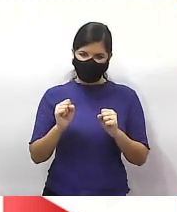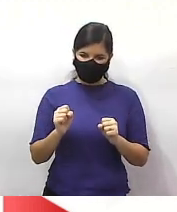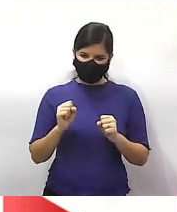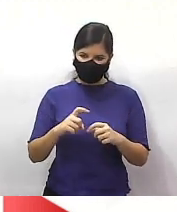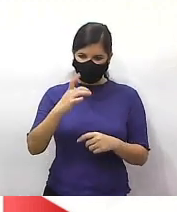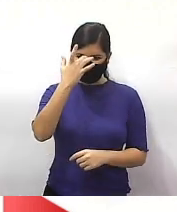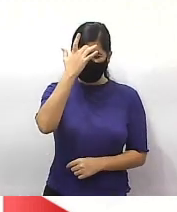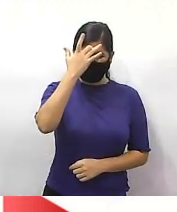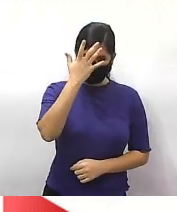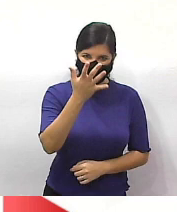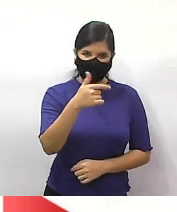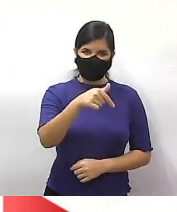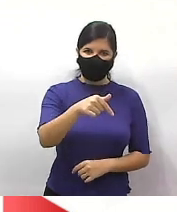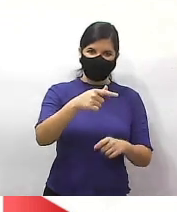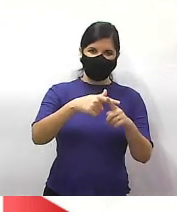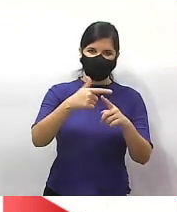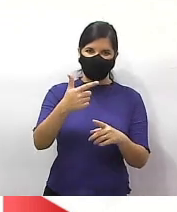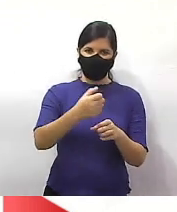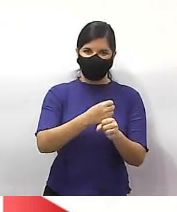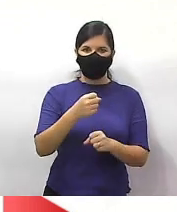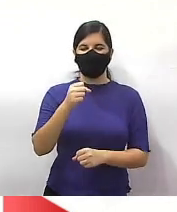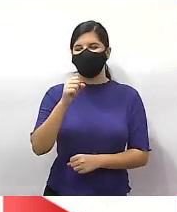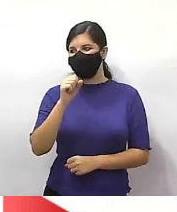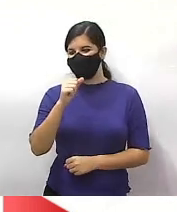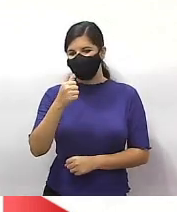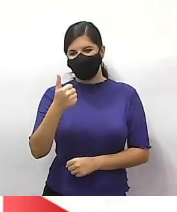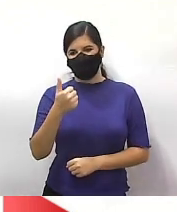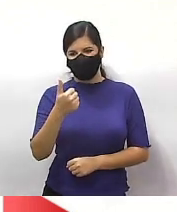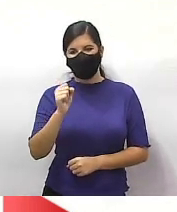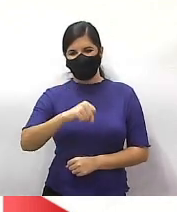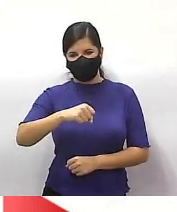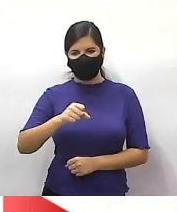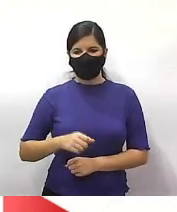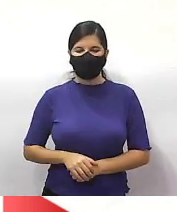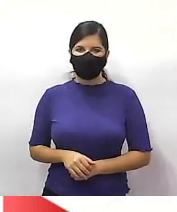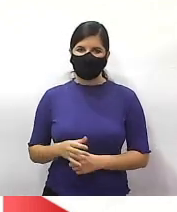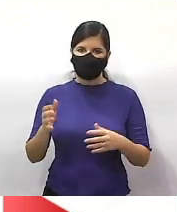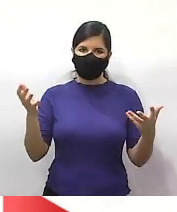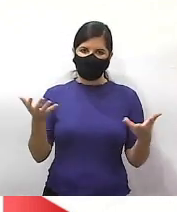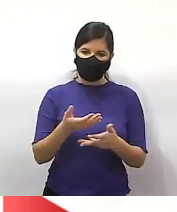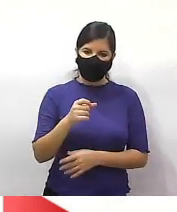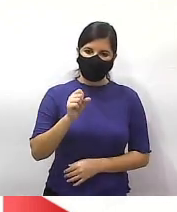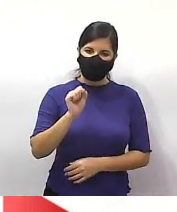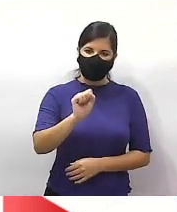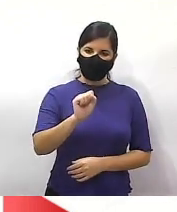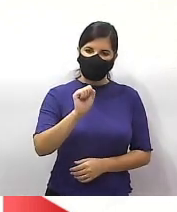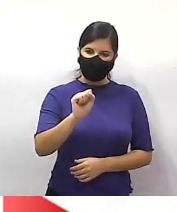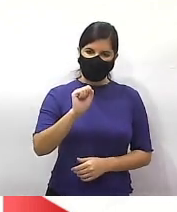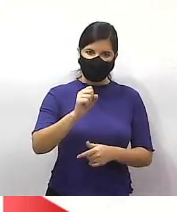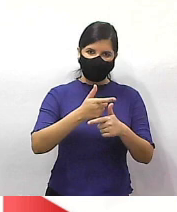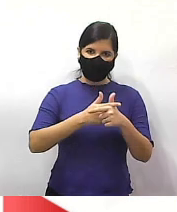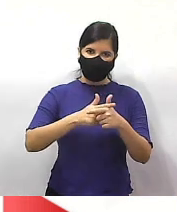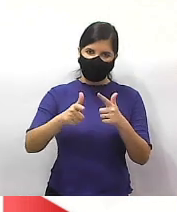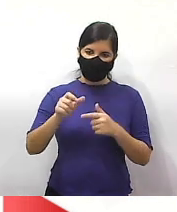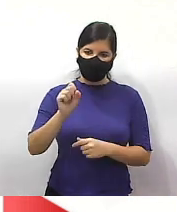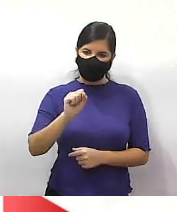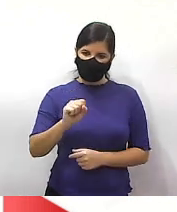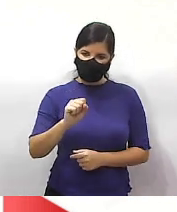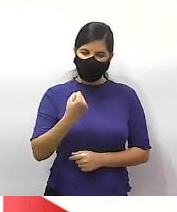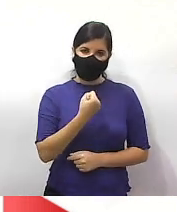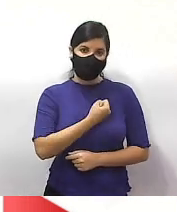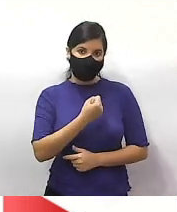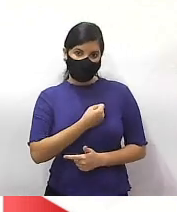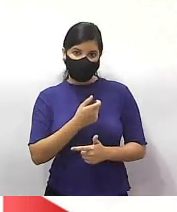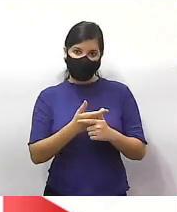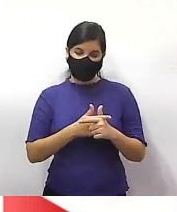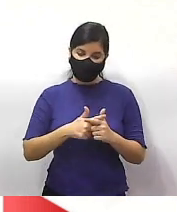muito fácil. 7 vezes 2 já encontrei. Resposta é sim. Agora vamos lá. Por 8. Por 8, o número é divisível